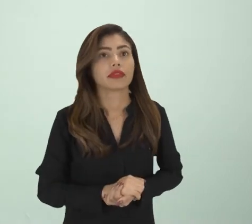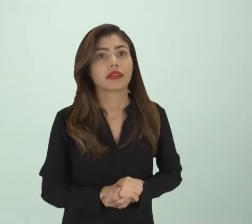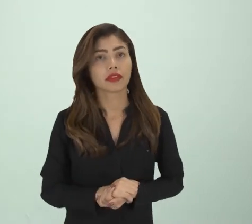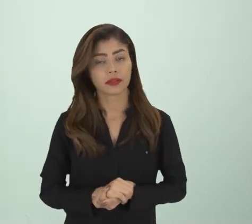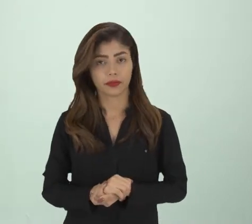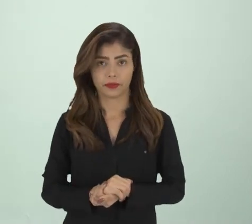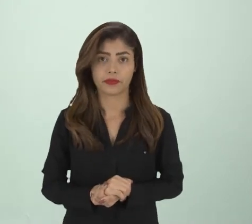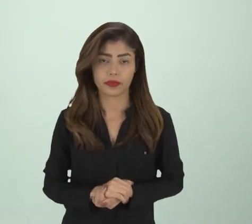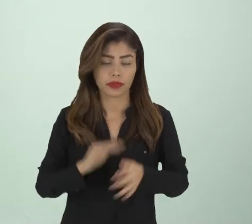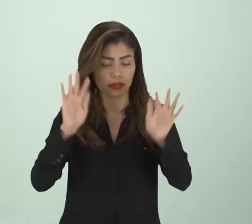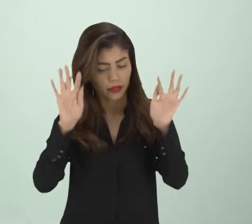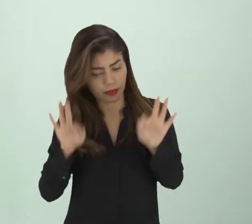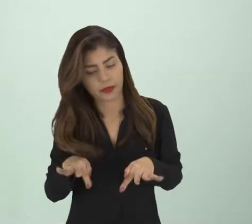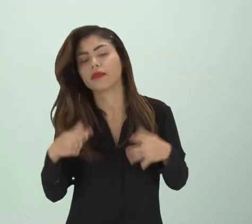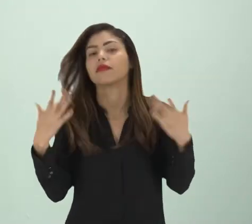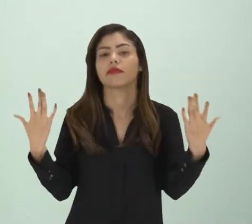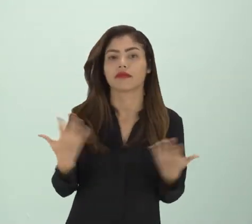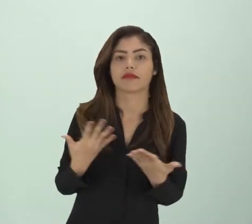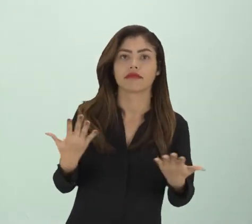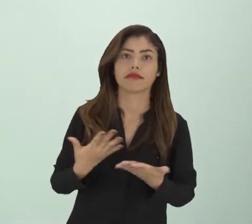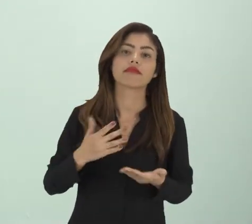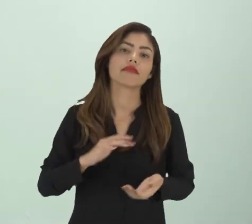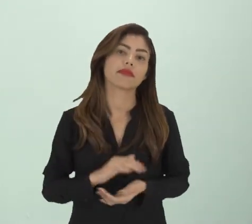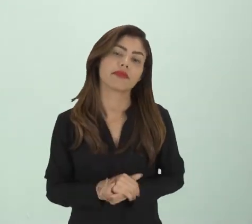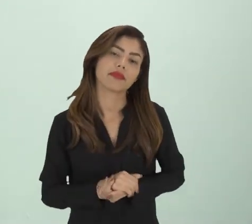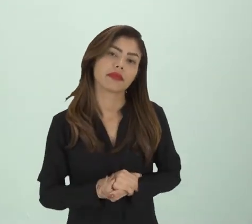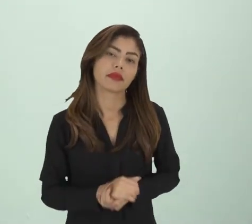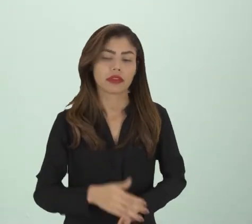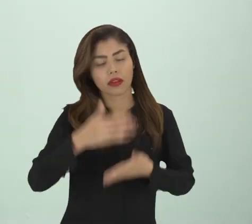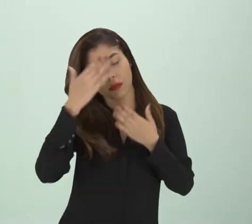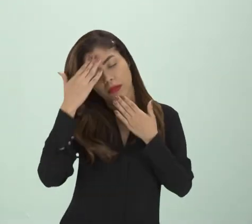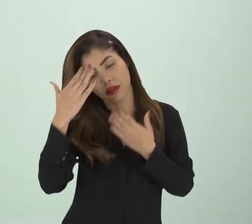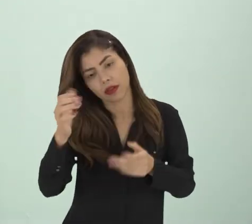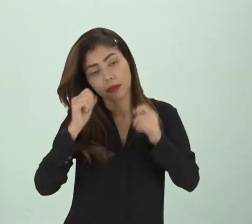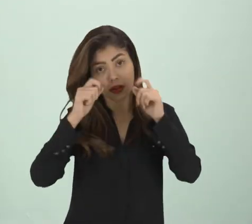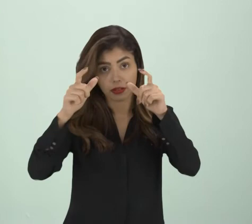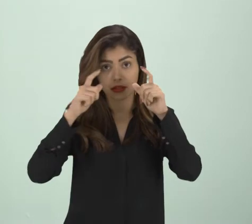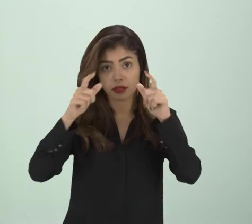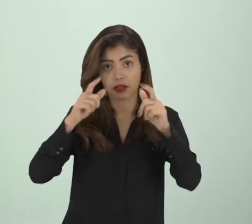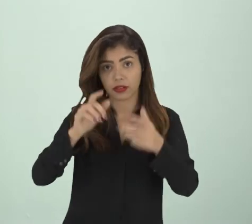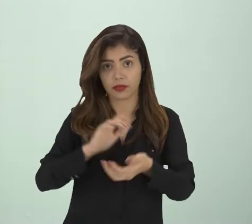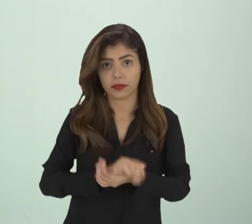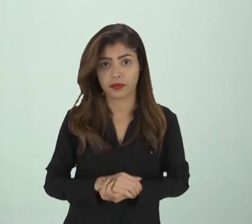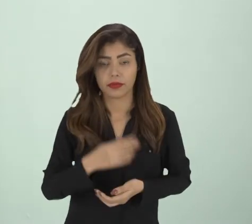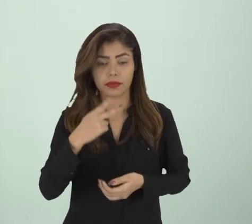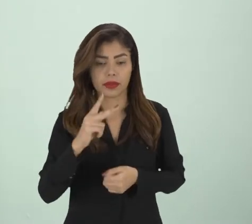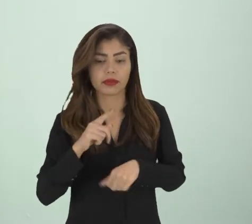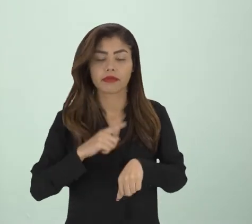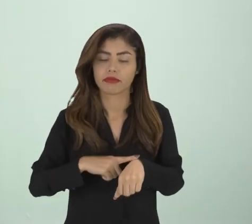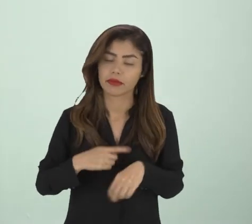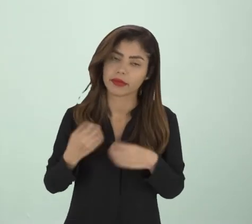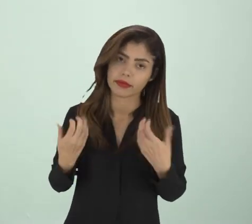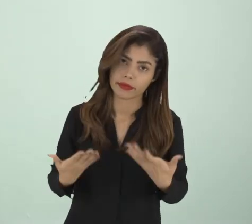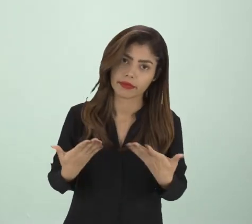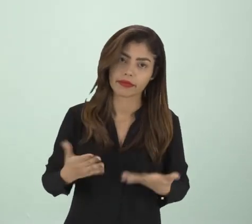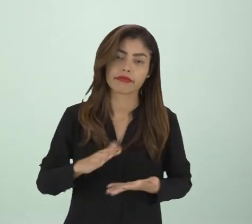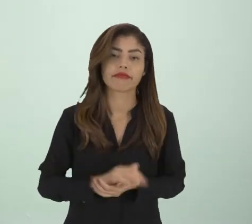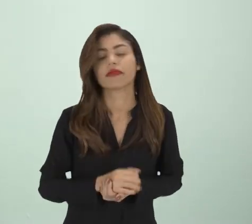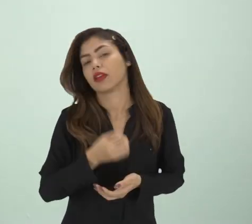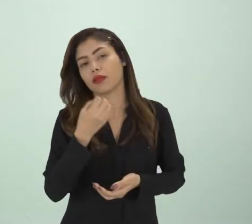em mim, tá? Nós vamos ficando por aqui. Agradeço pela sua atenção, agradeço pelo